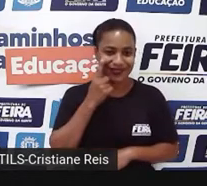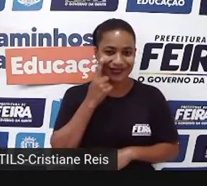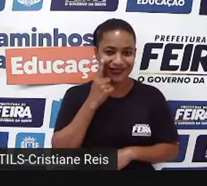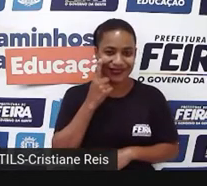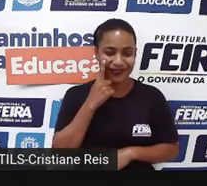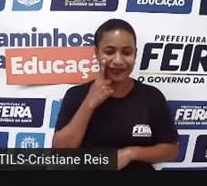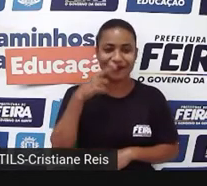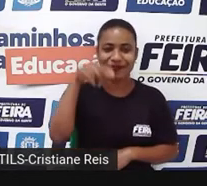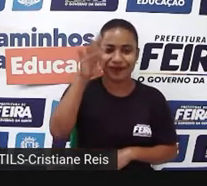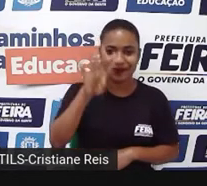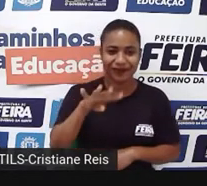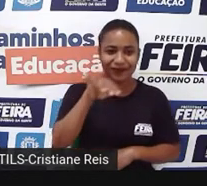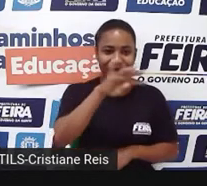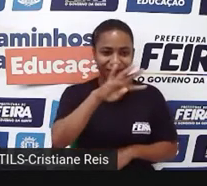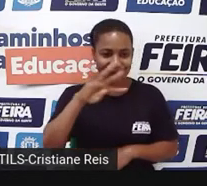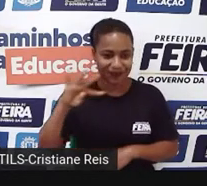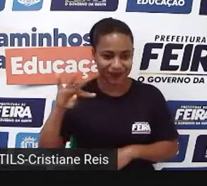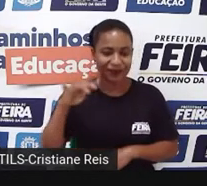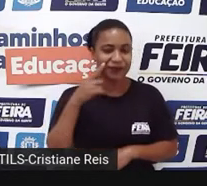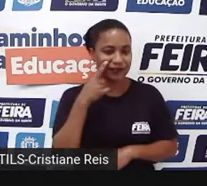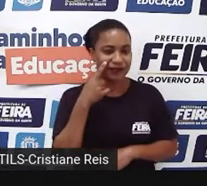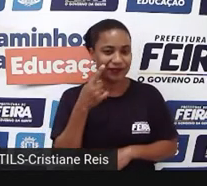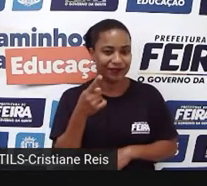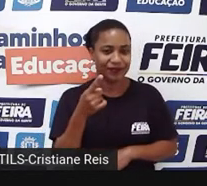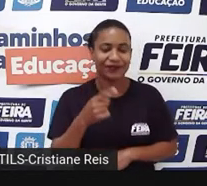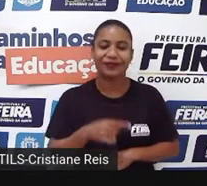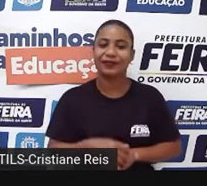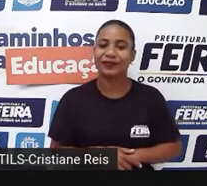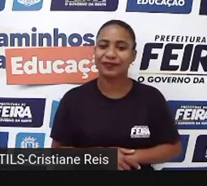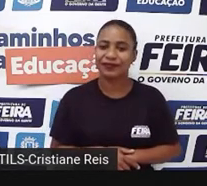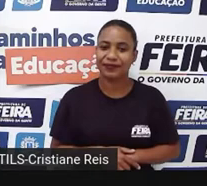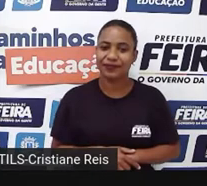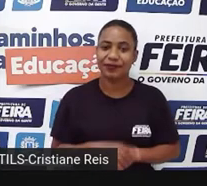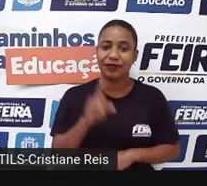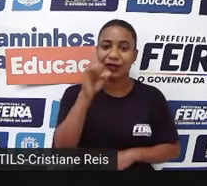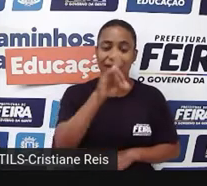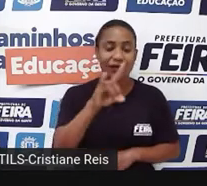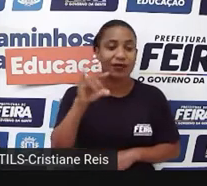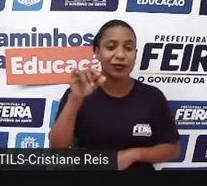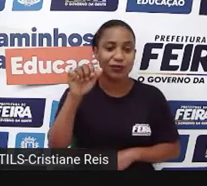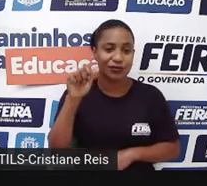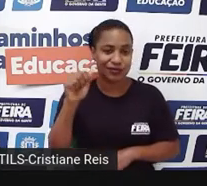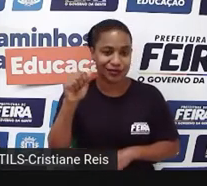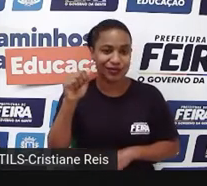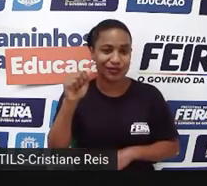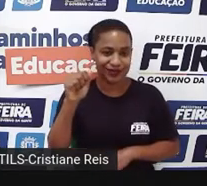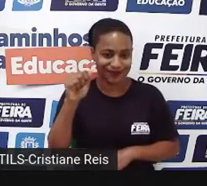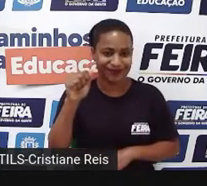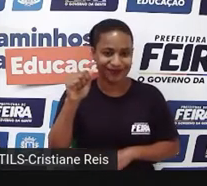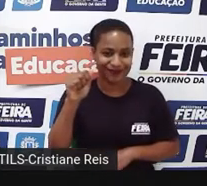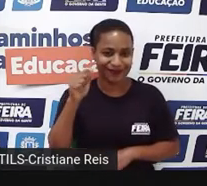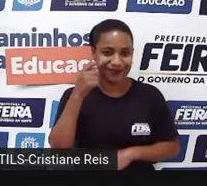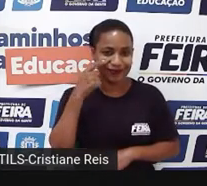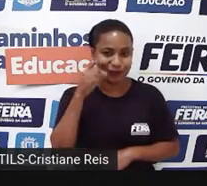melhor. Release date, neste caso aqui a data do lançamento.